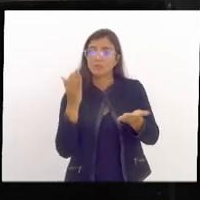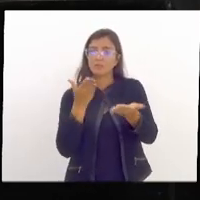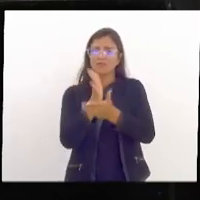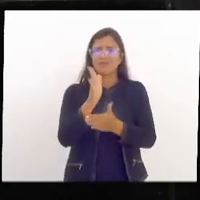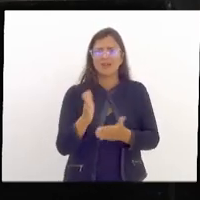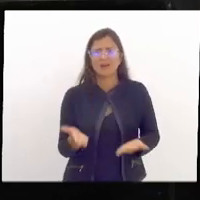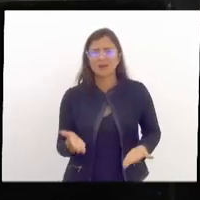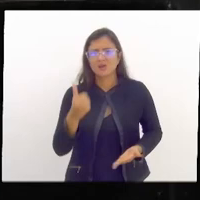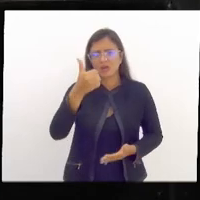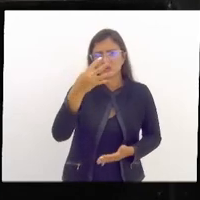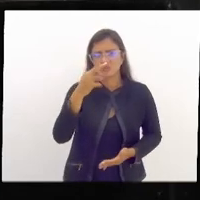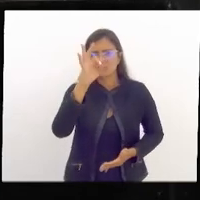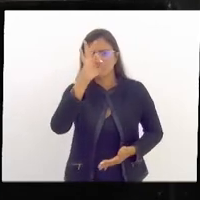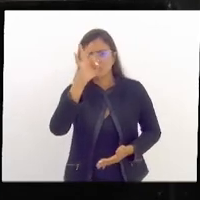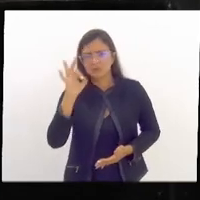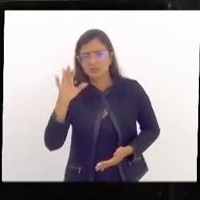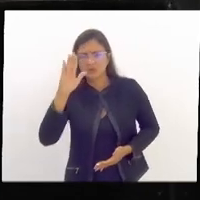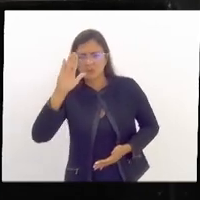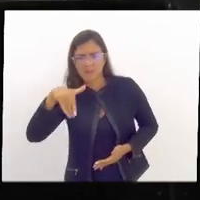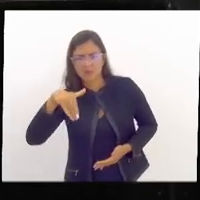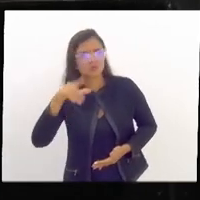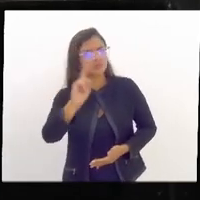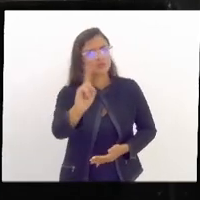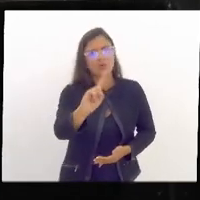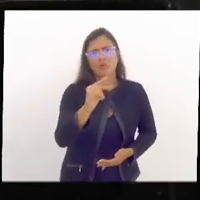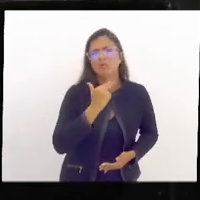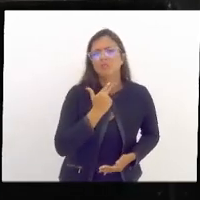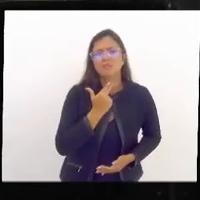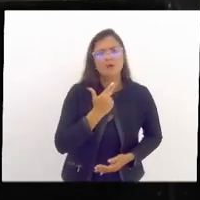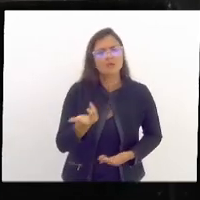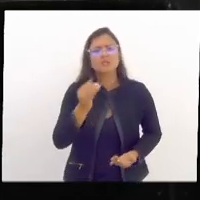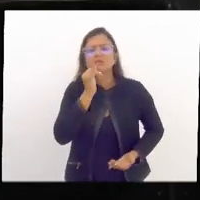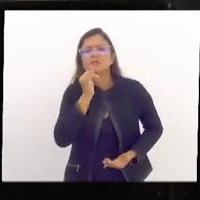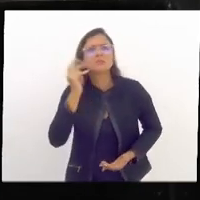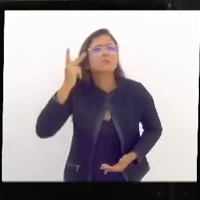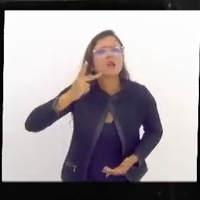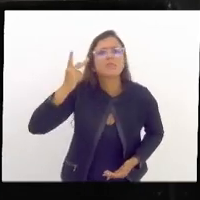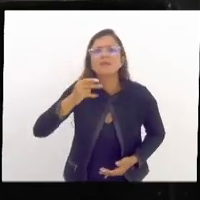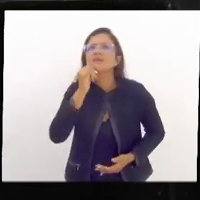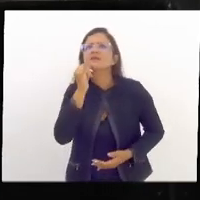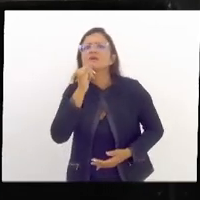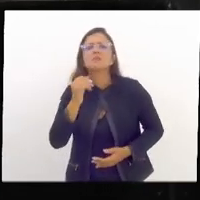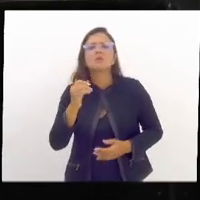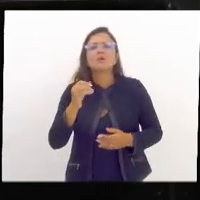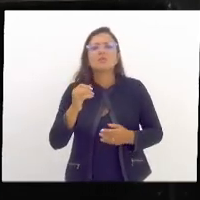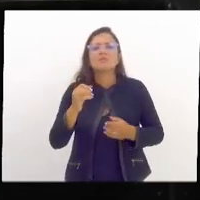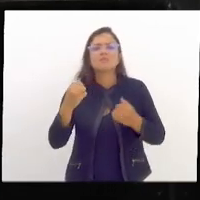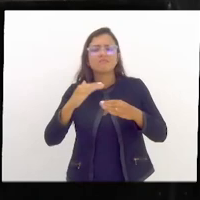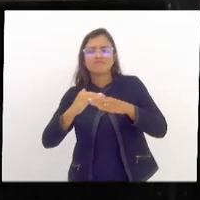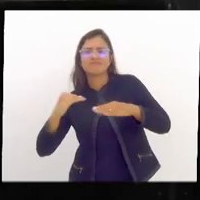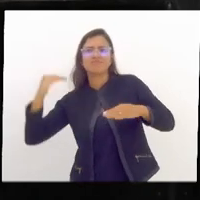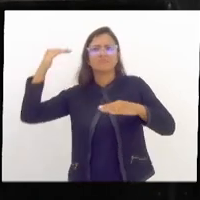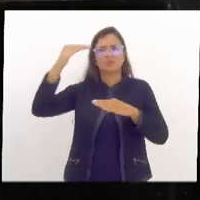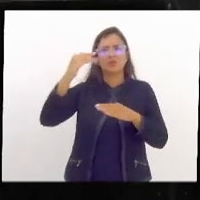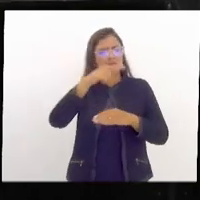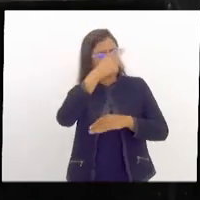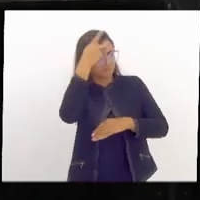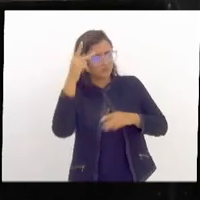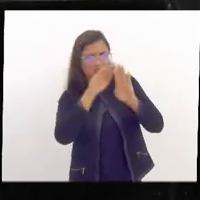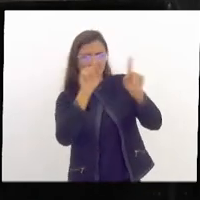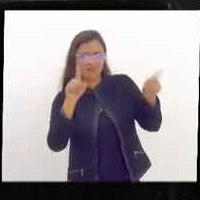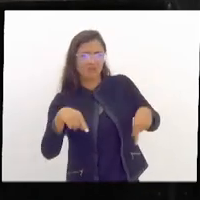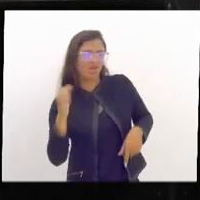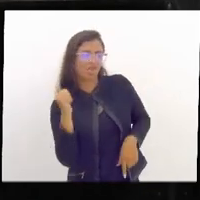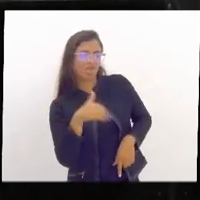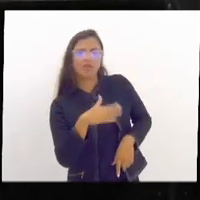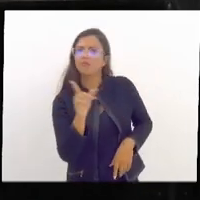a 14%. O parlamentar, ele não pode ter um privilégio que os servidores públicos não podem ter, né?